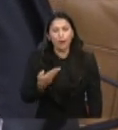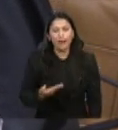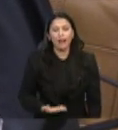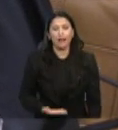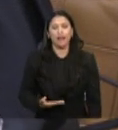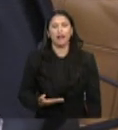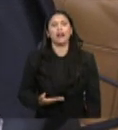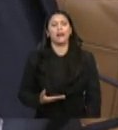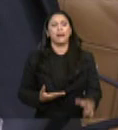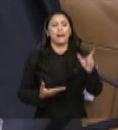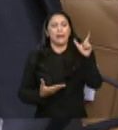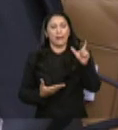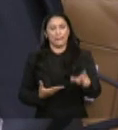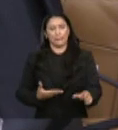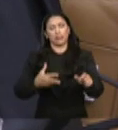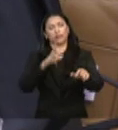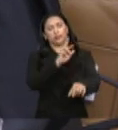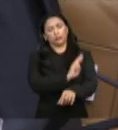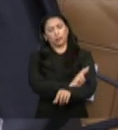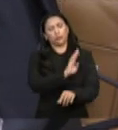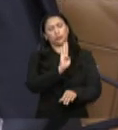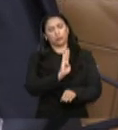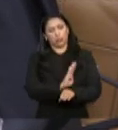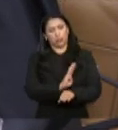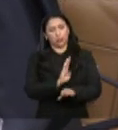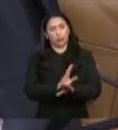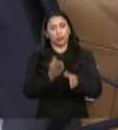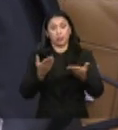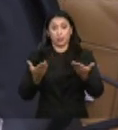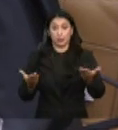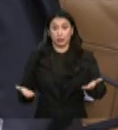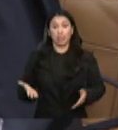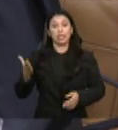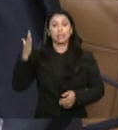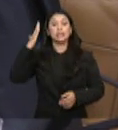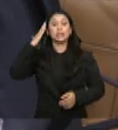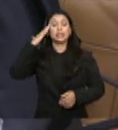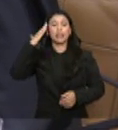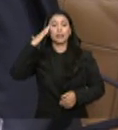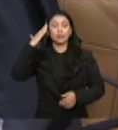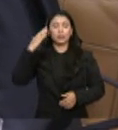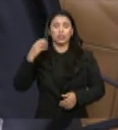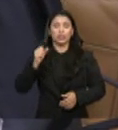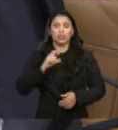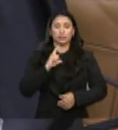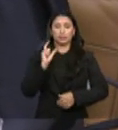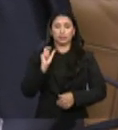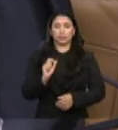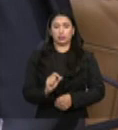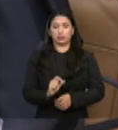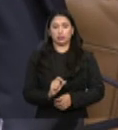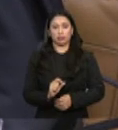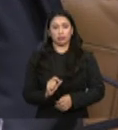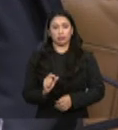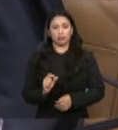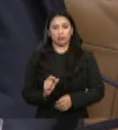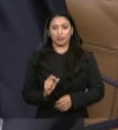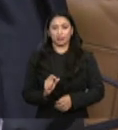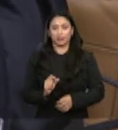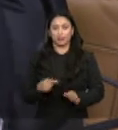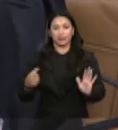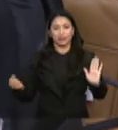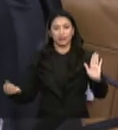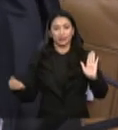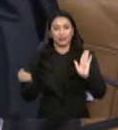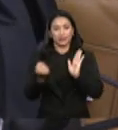valorização da convicção colegiada que saibamos intimuratos arrostar a pungente marca física